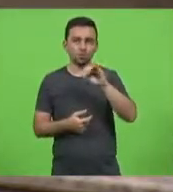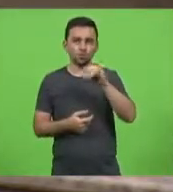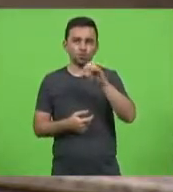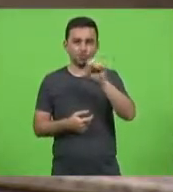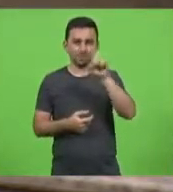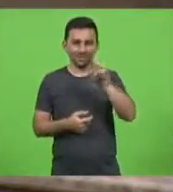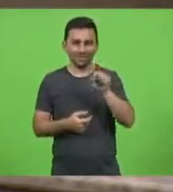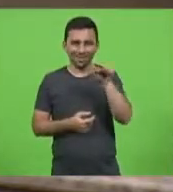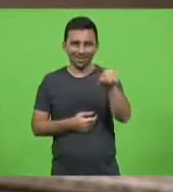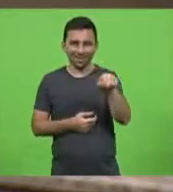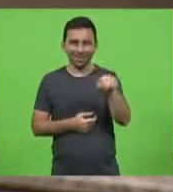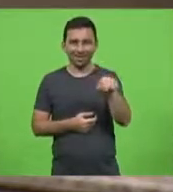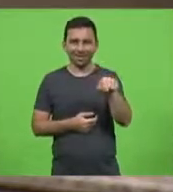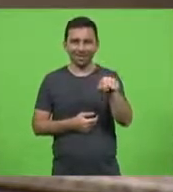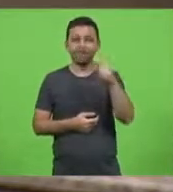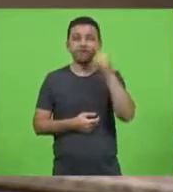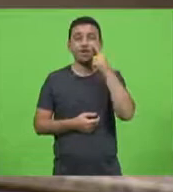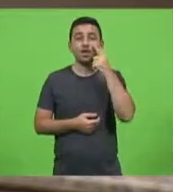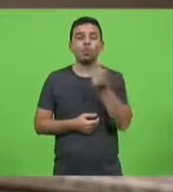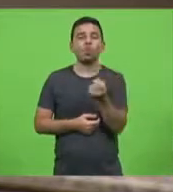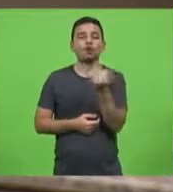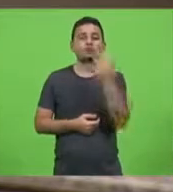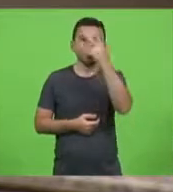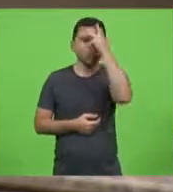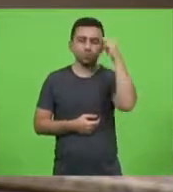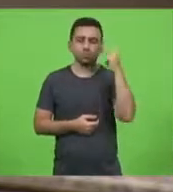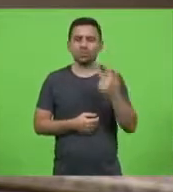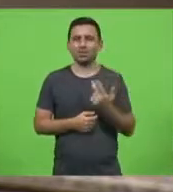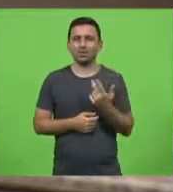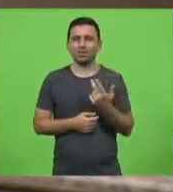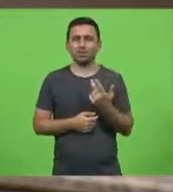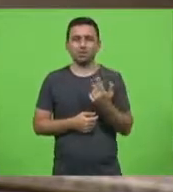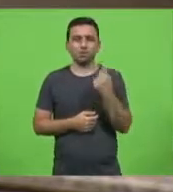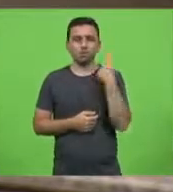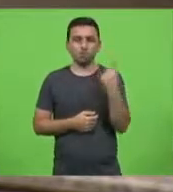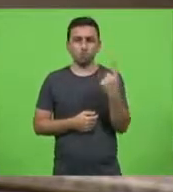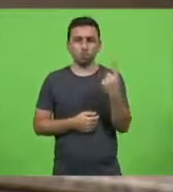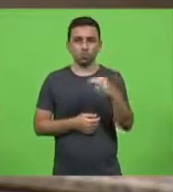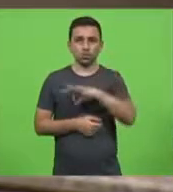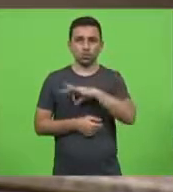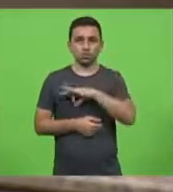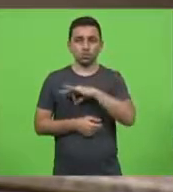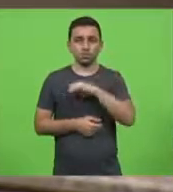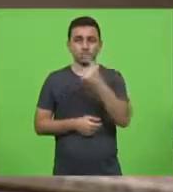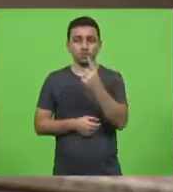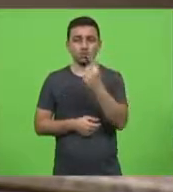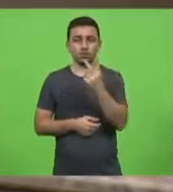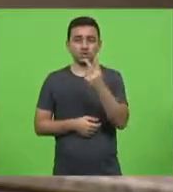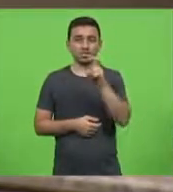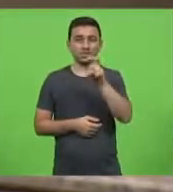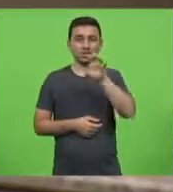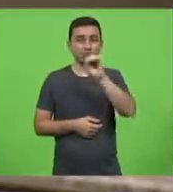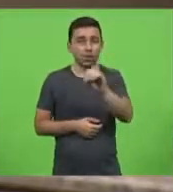policial por população, São José tem 1 por 1.250 habitantes, Palhoça tem